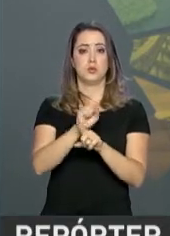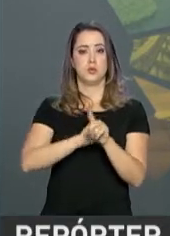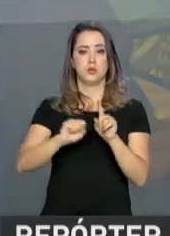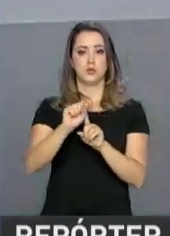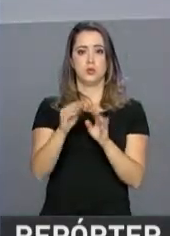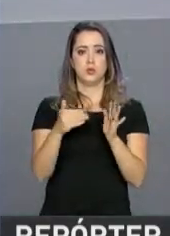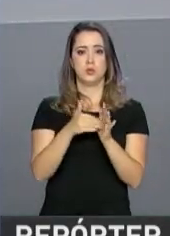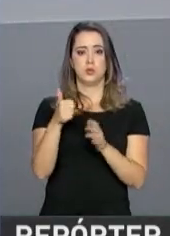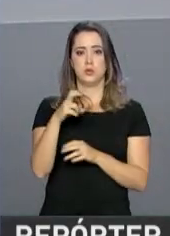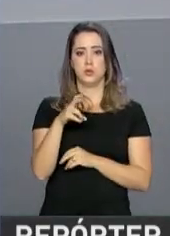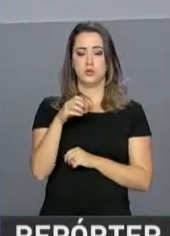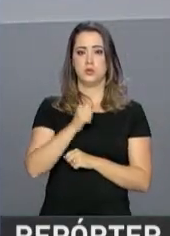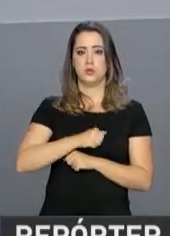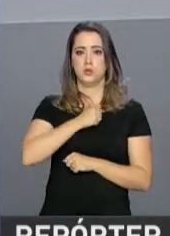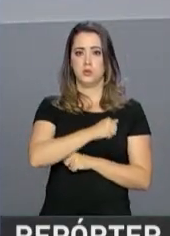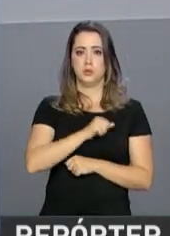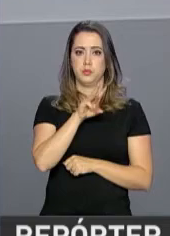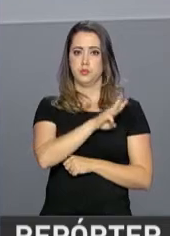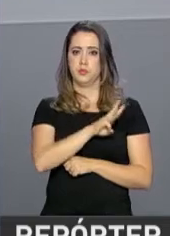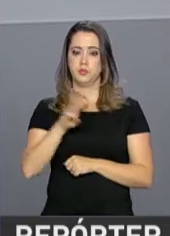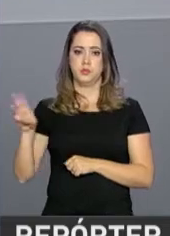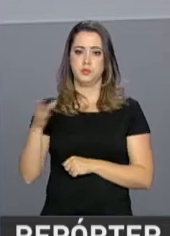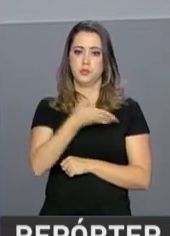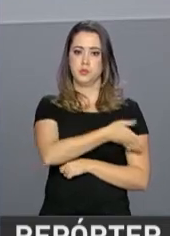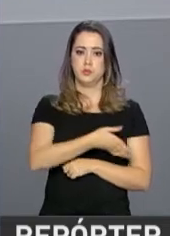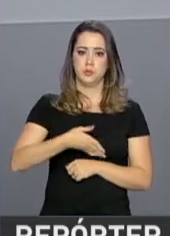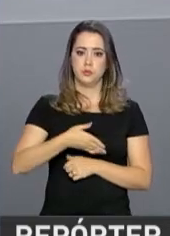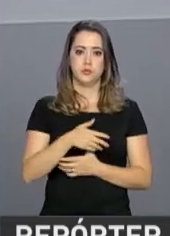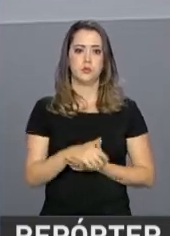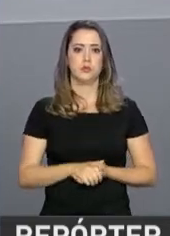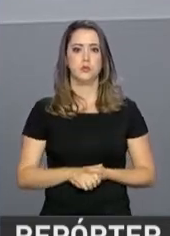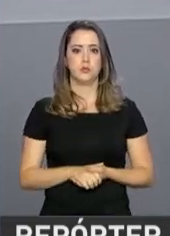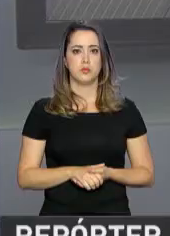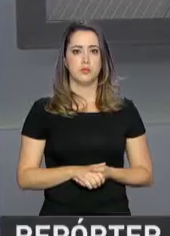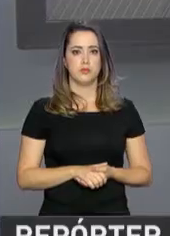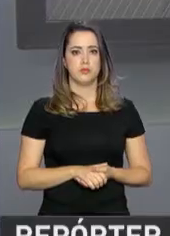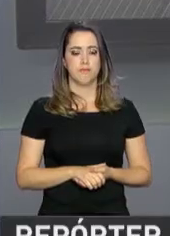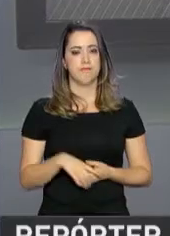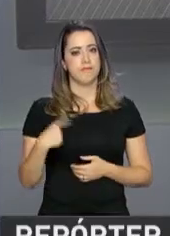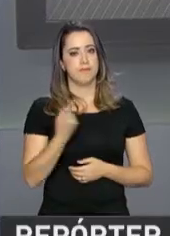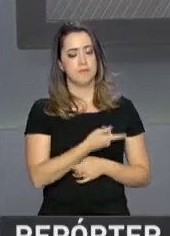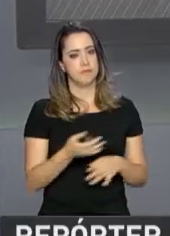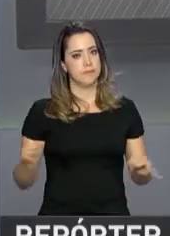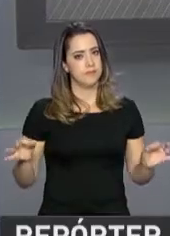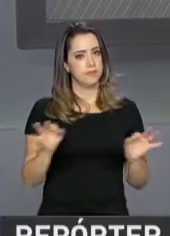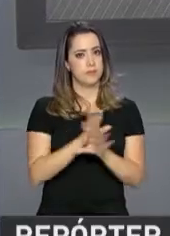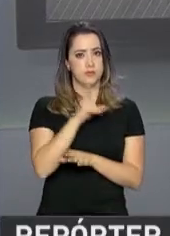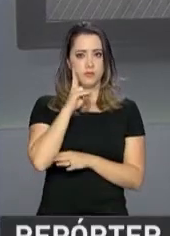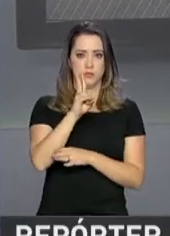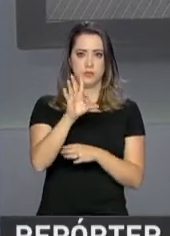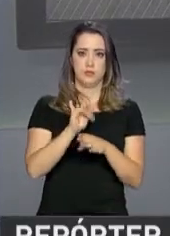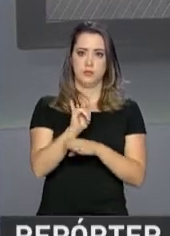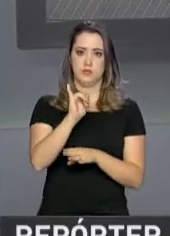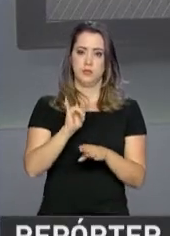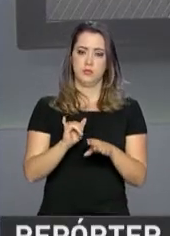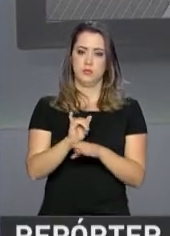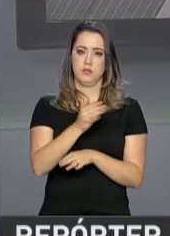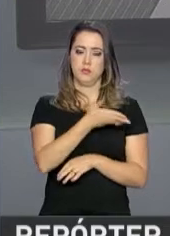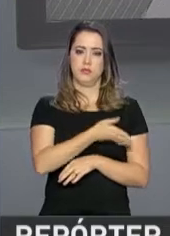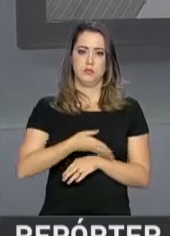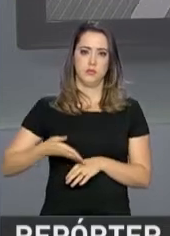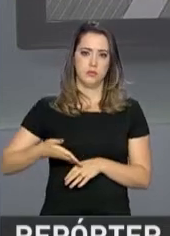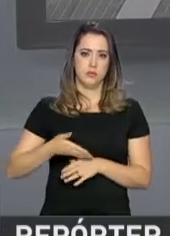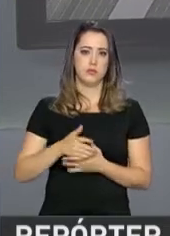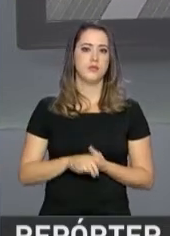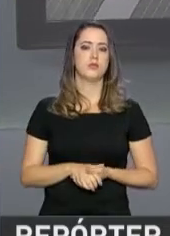dia 15 de agosto no site do ministério do planejamento ea gente fica por aqui você pode rever as reportagens